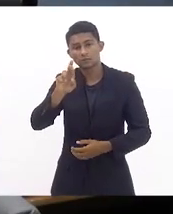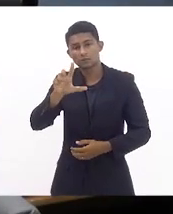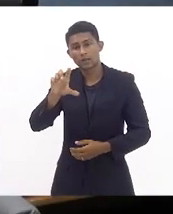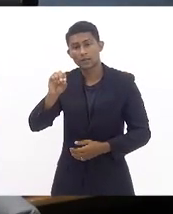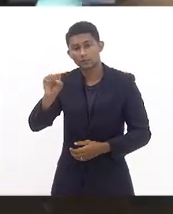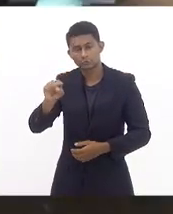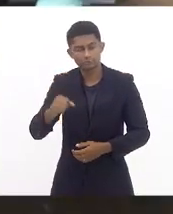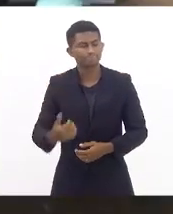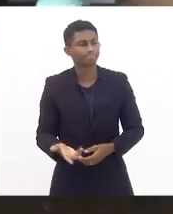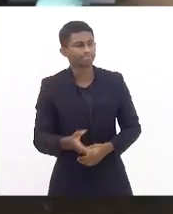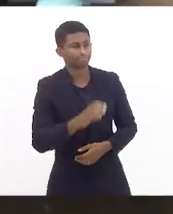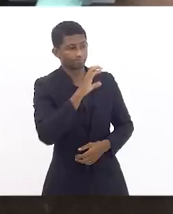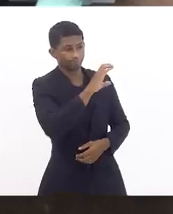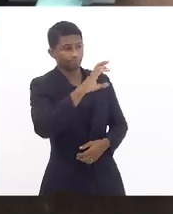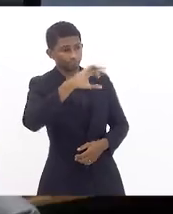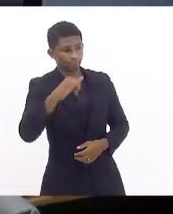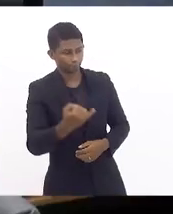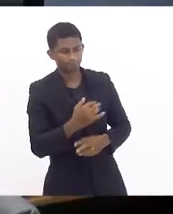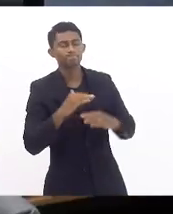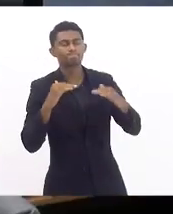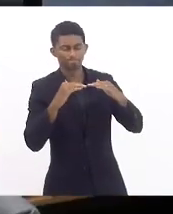favorável com a CCJ.